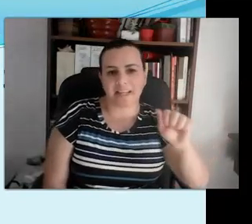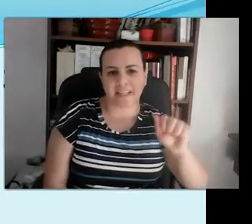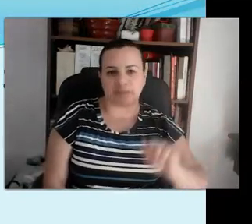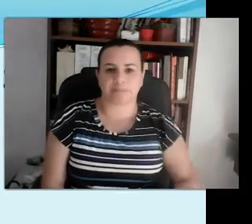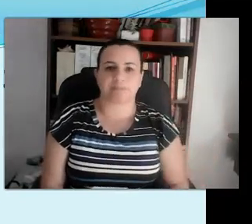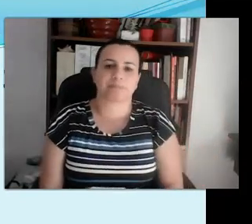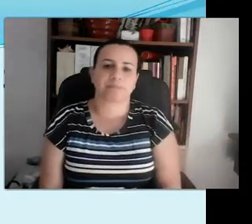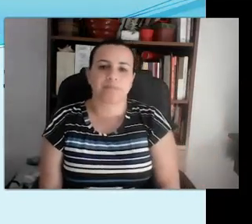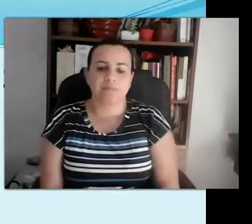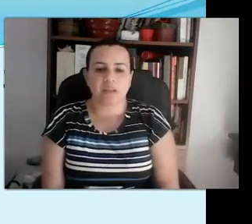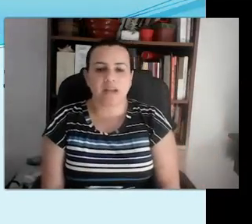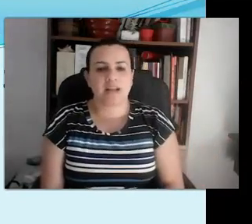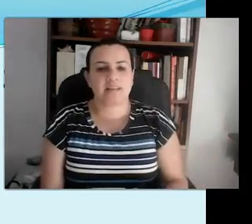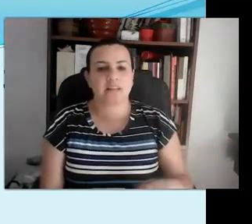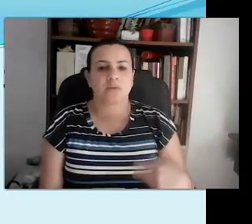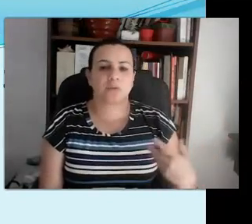Maria.